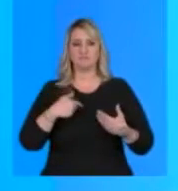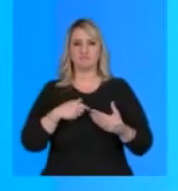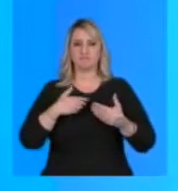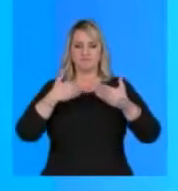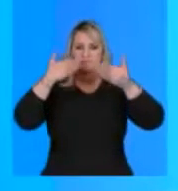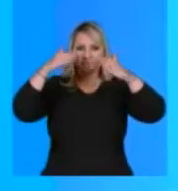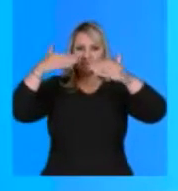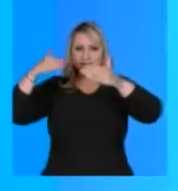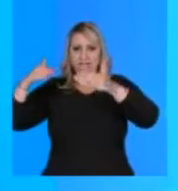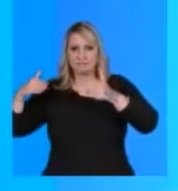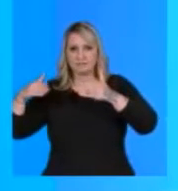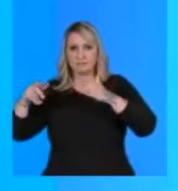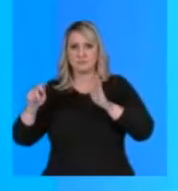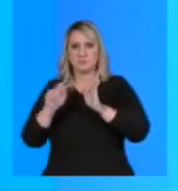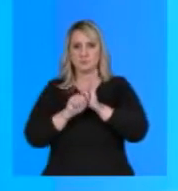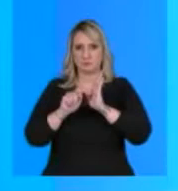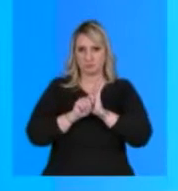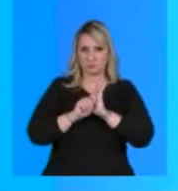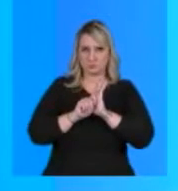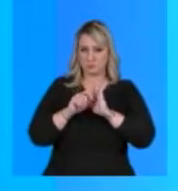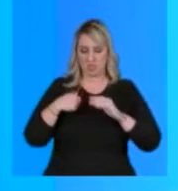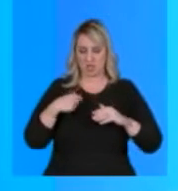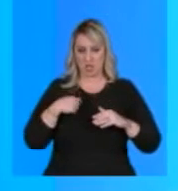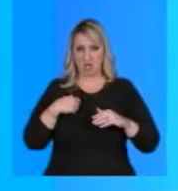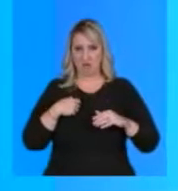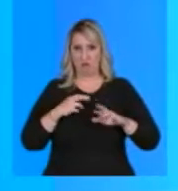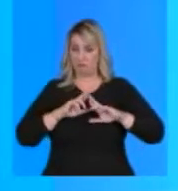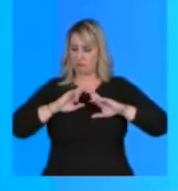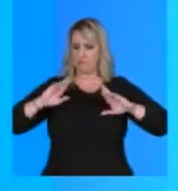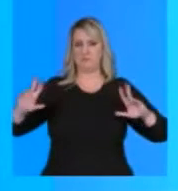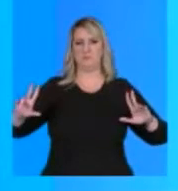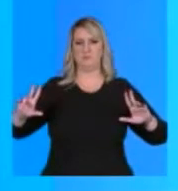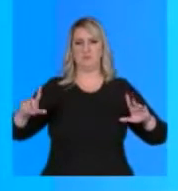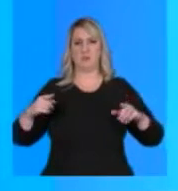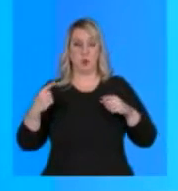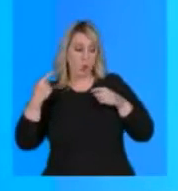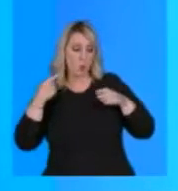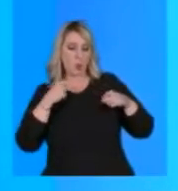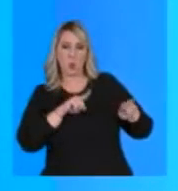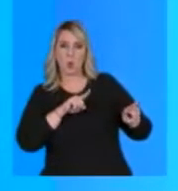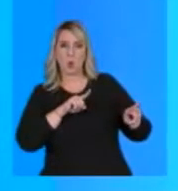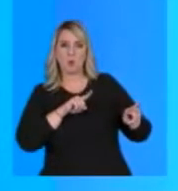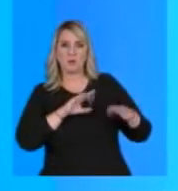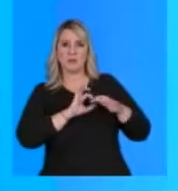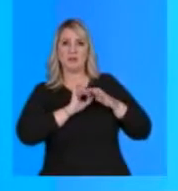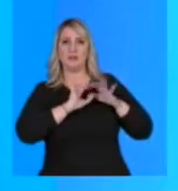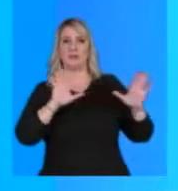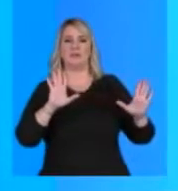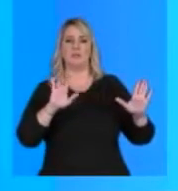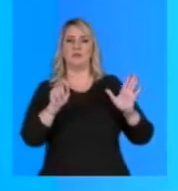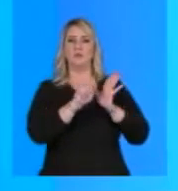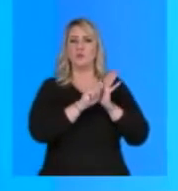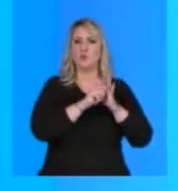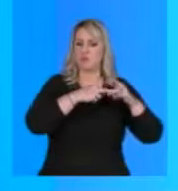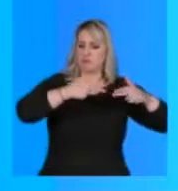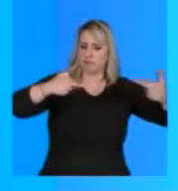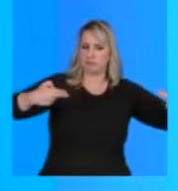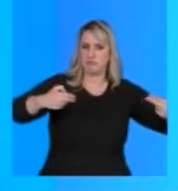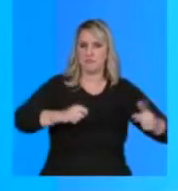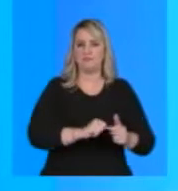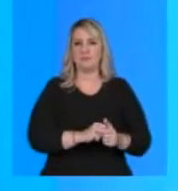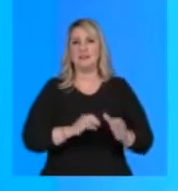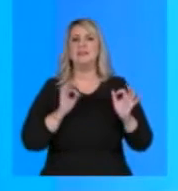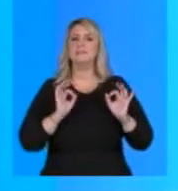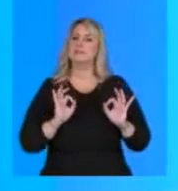portas para as drogas ao contrário eu sou um candidato é que sou contrário a colocar a legalização das drogas é